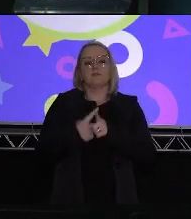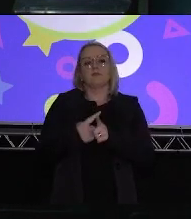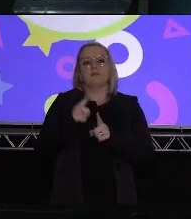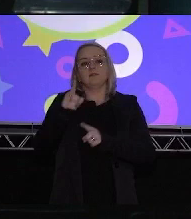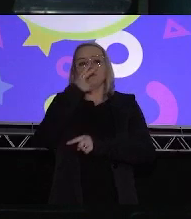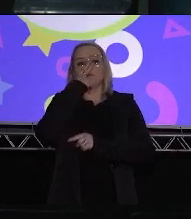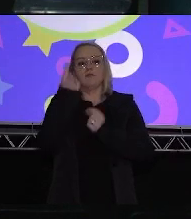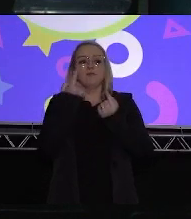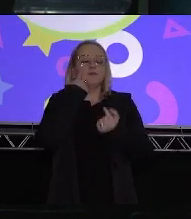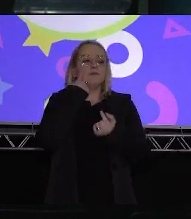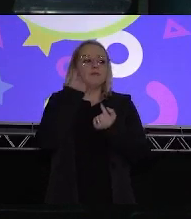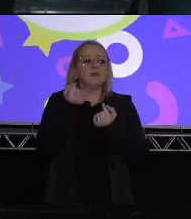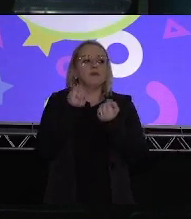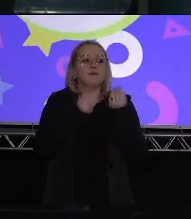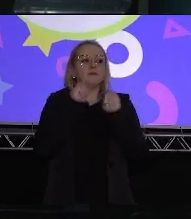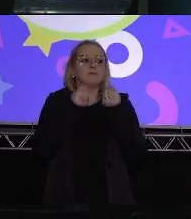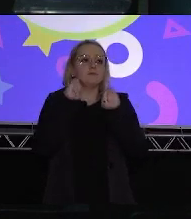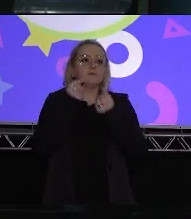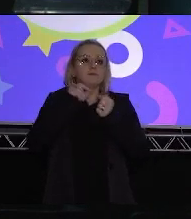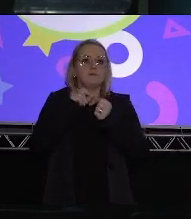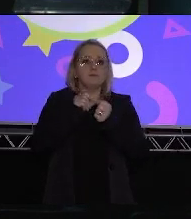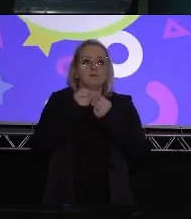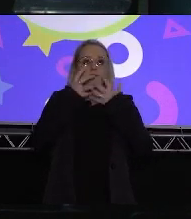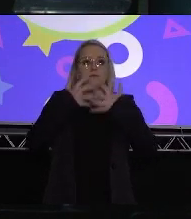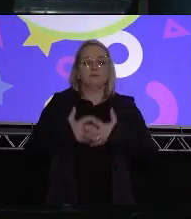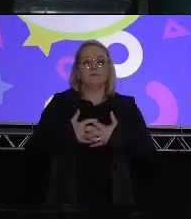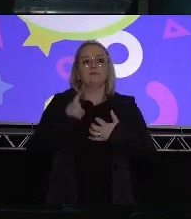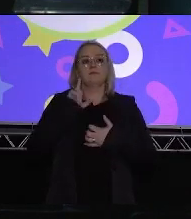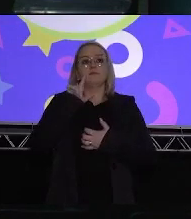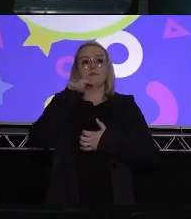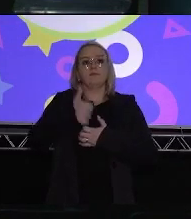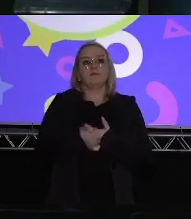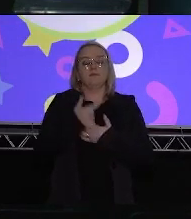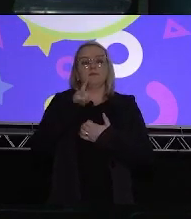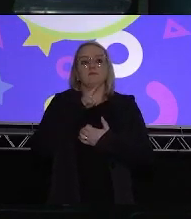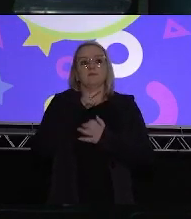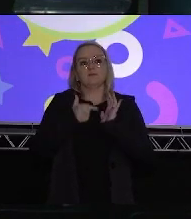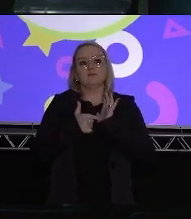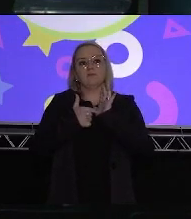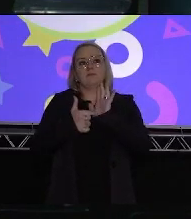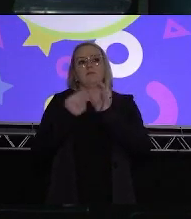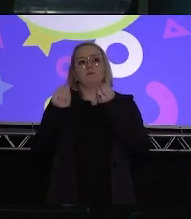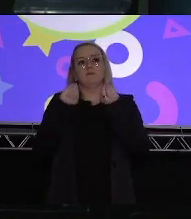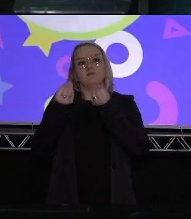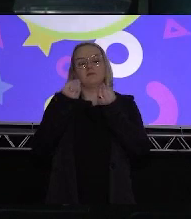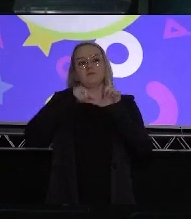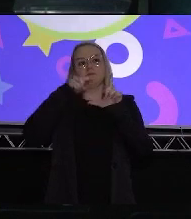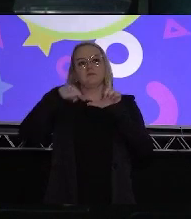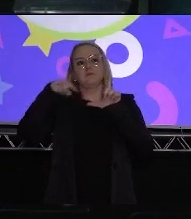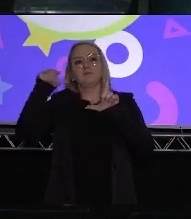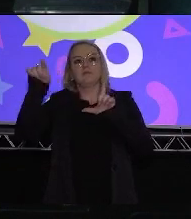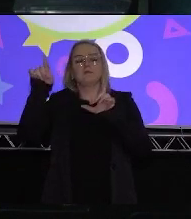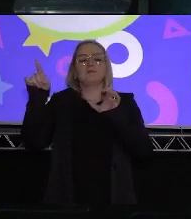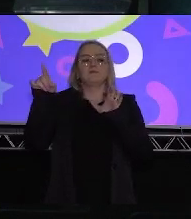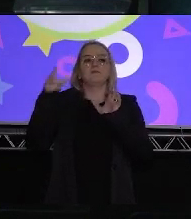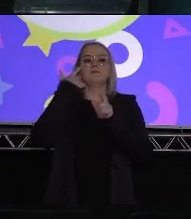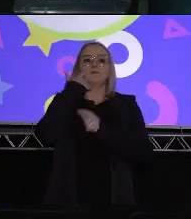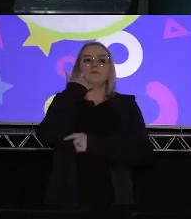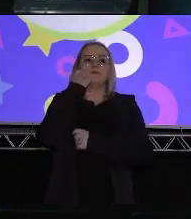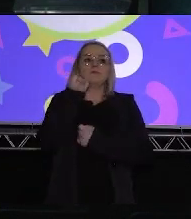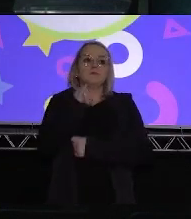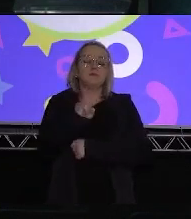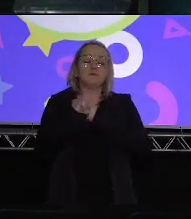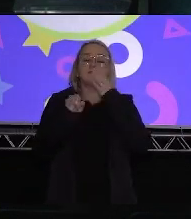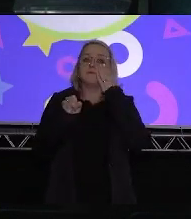das pessoas, e para que depois a gente, inclusive, no final dessa primeira fase, consiga indicar um reforço, se precisar,